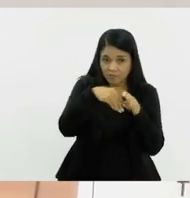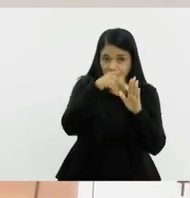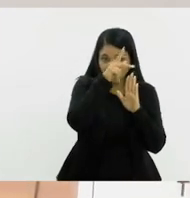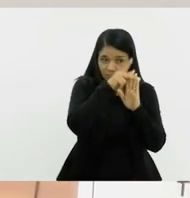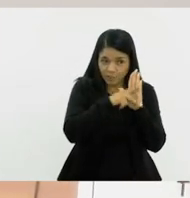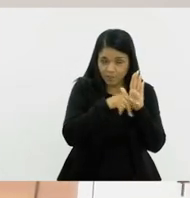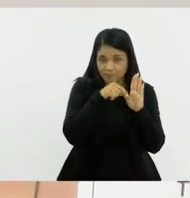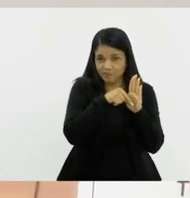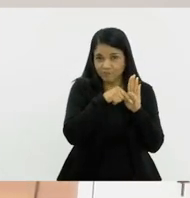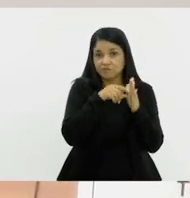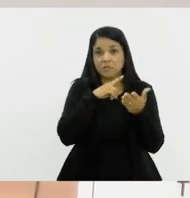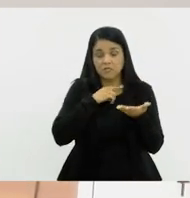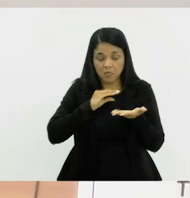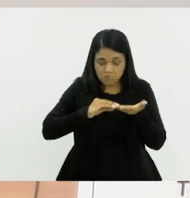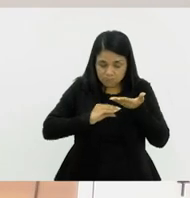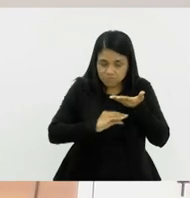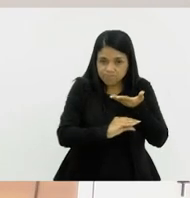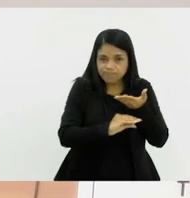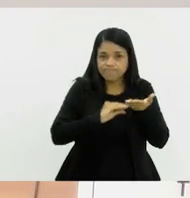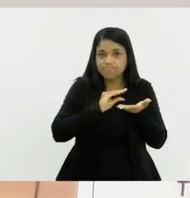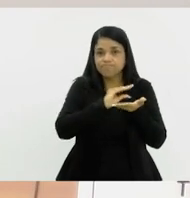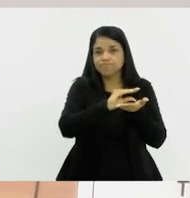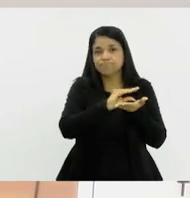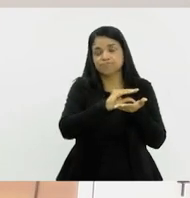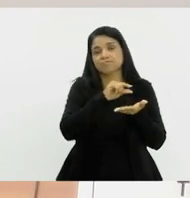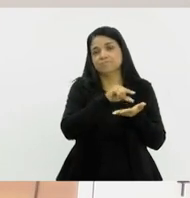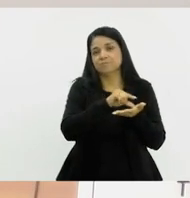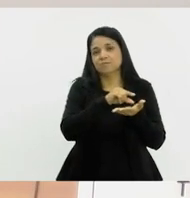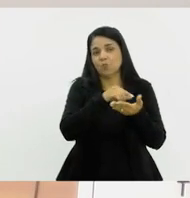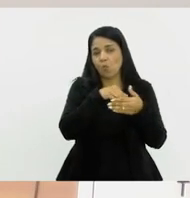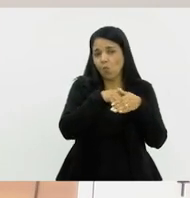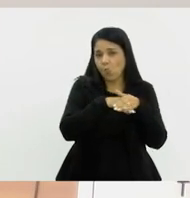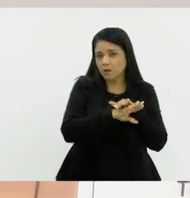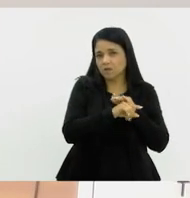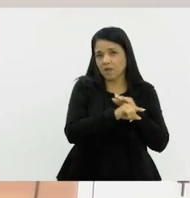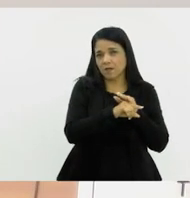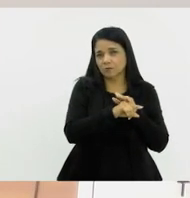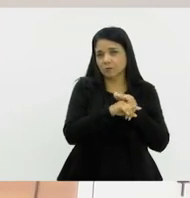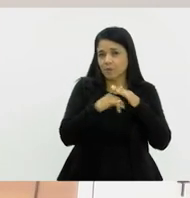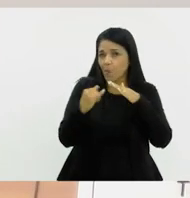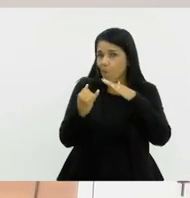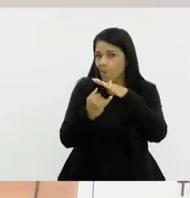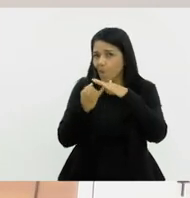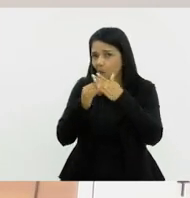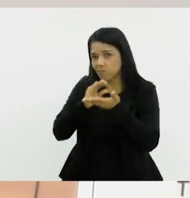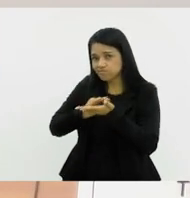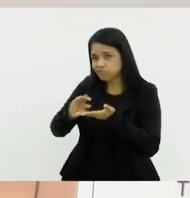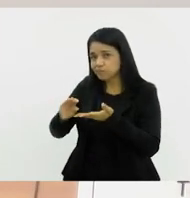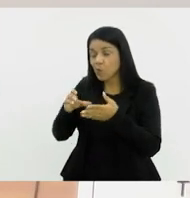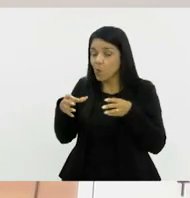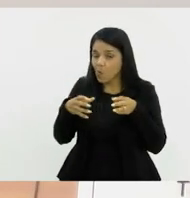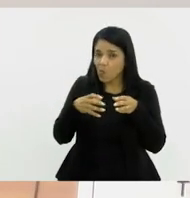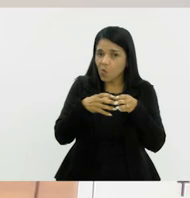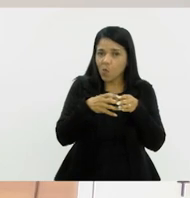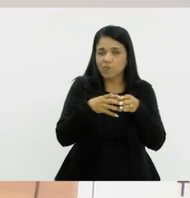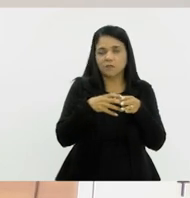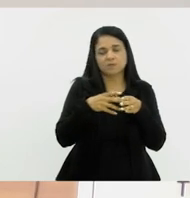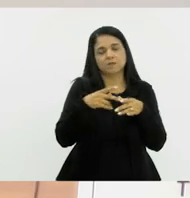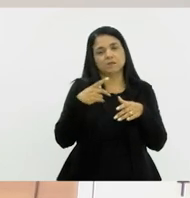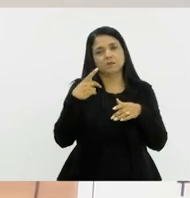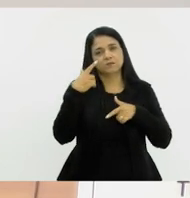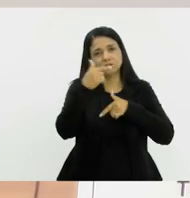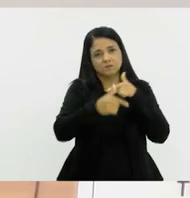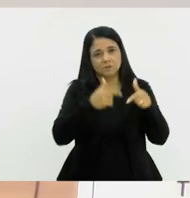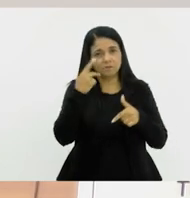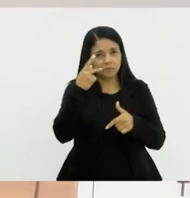reserva orçamentária de um órgão, né, é importante que esse comitê possa